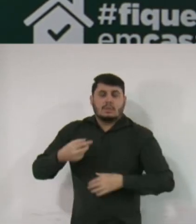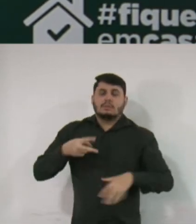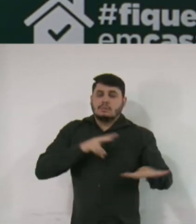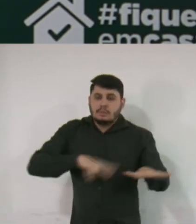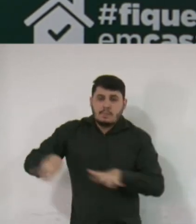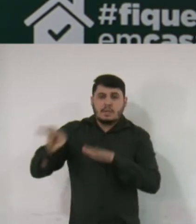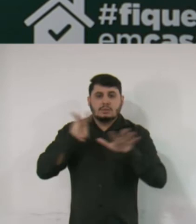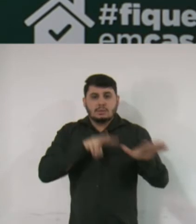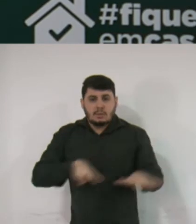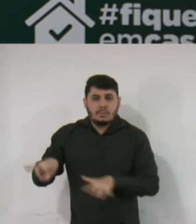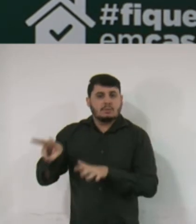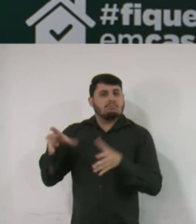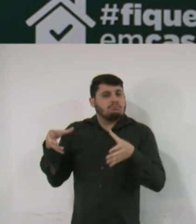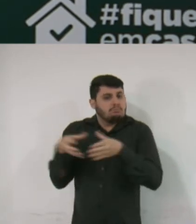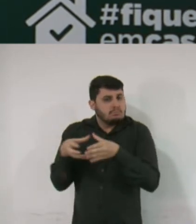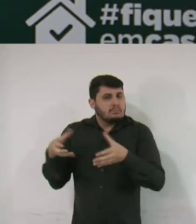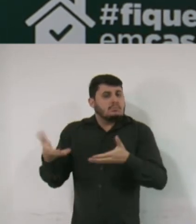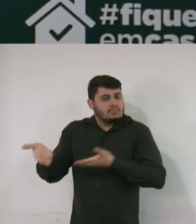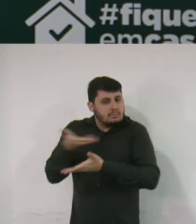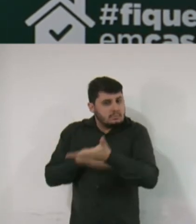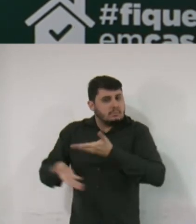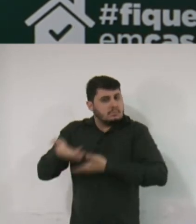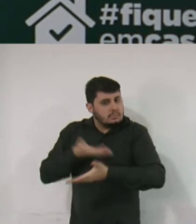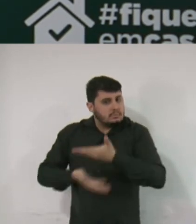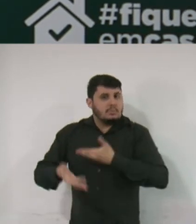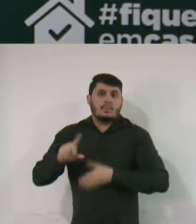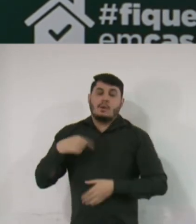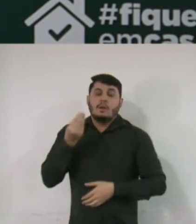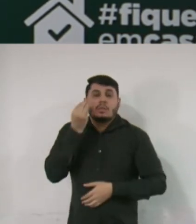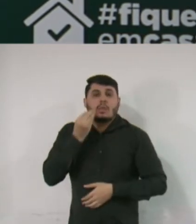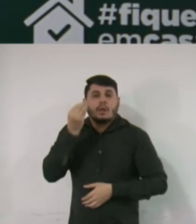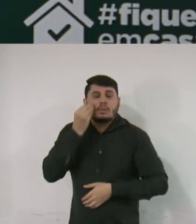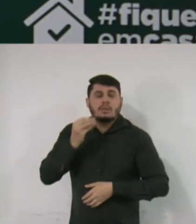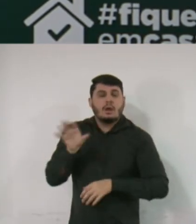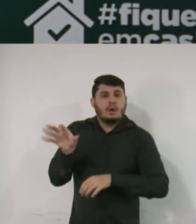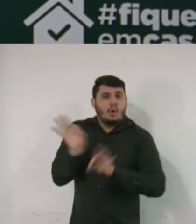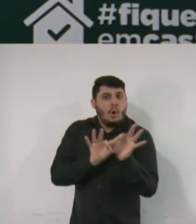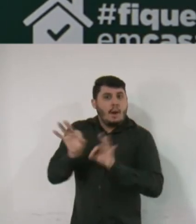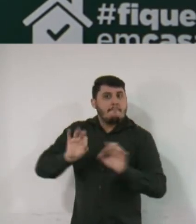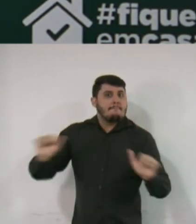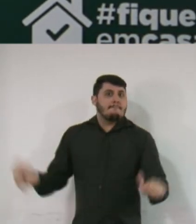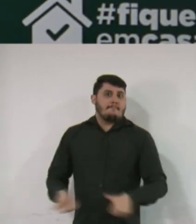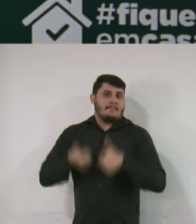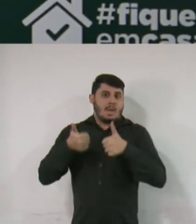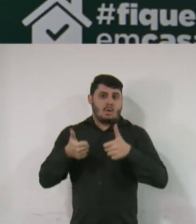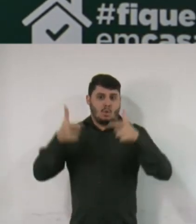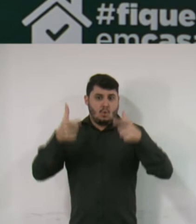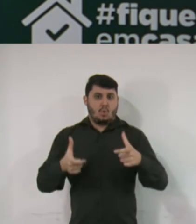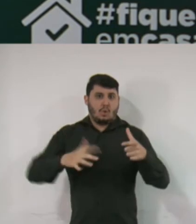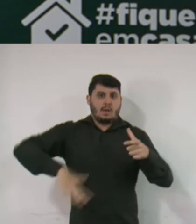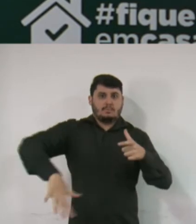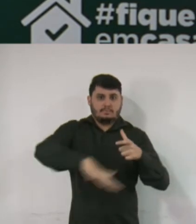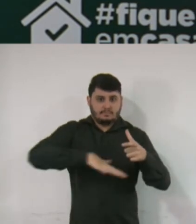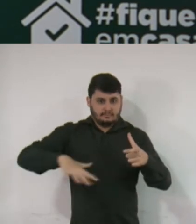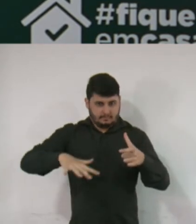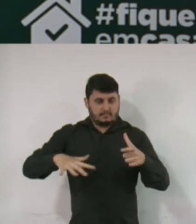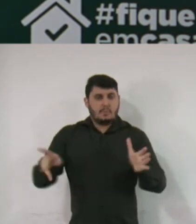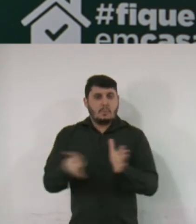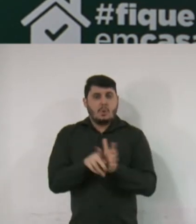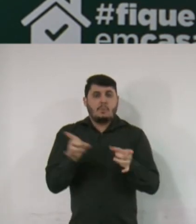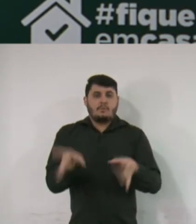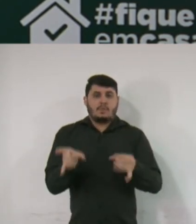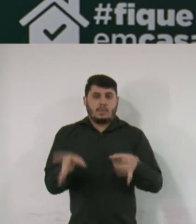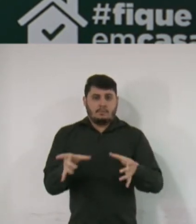eles, tratando das necessidades de melhoria do espaço para intensificar, claro, a utilização do espaço.